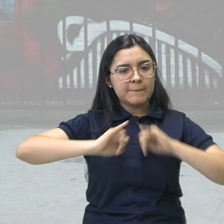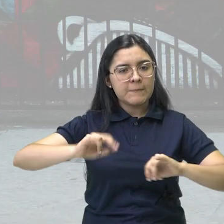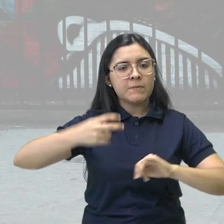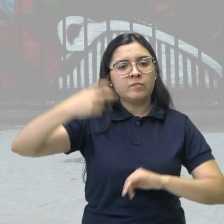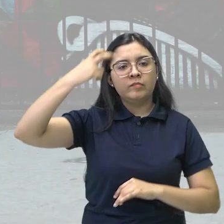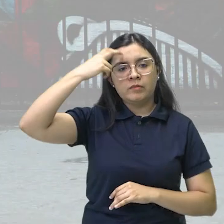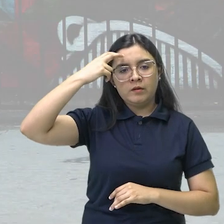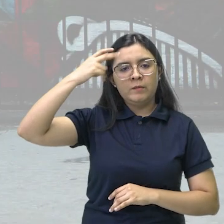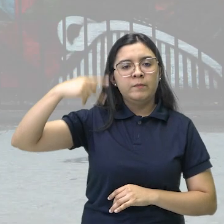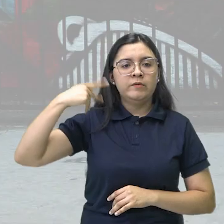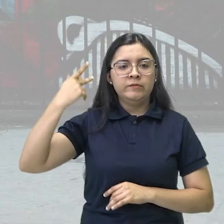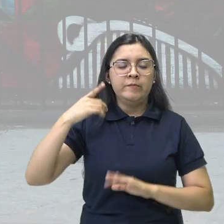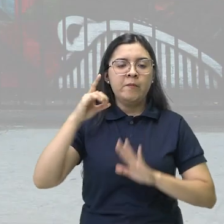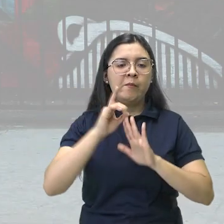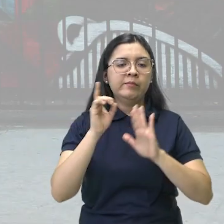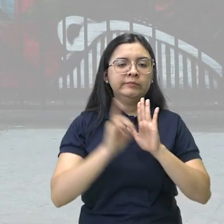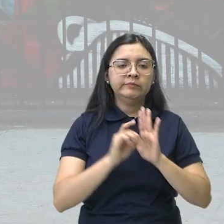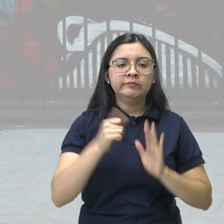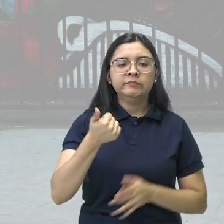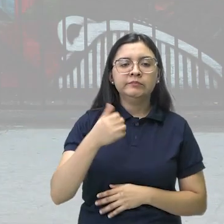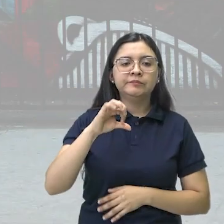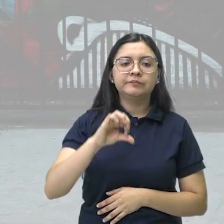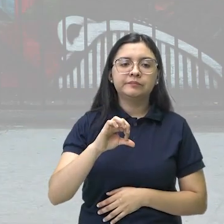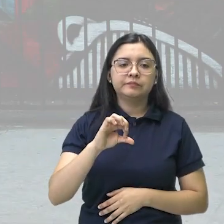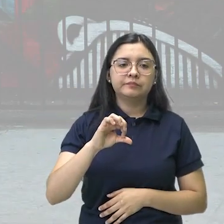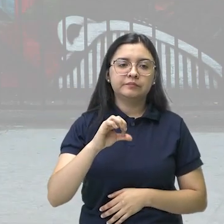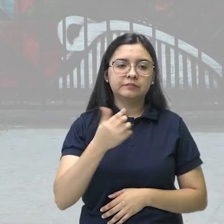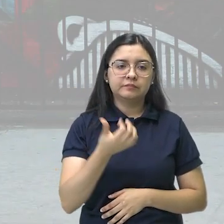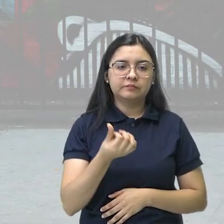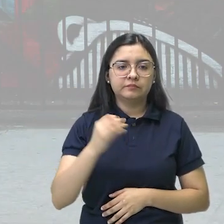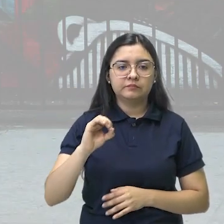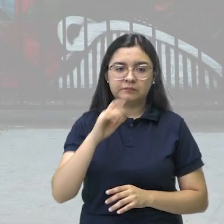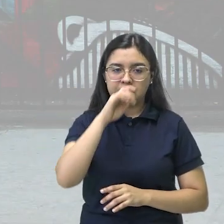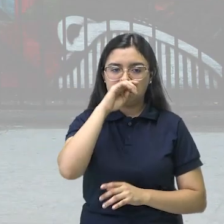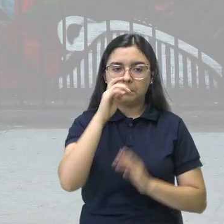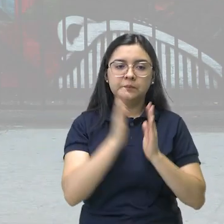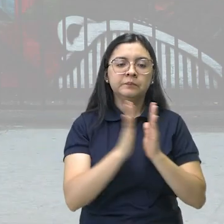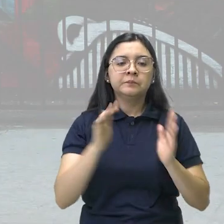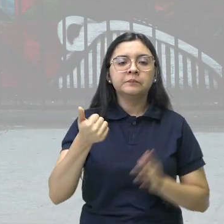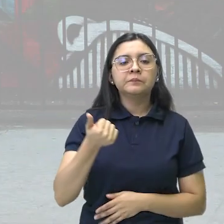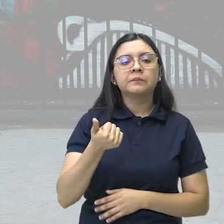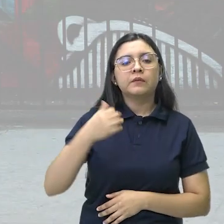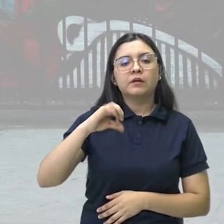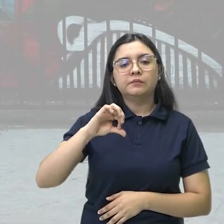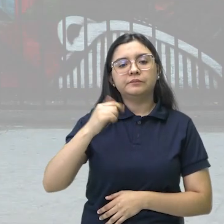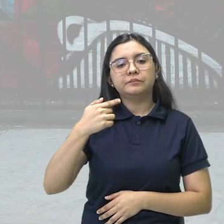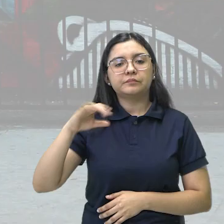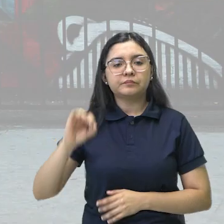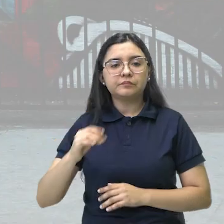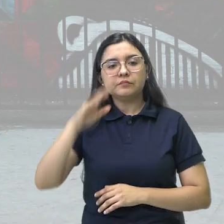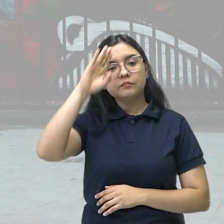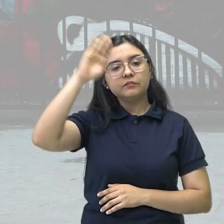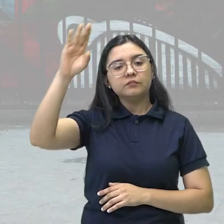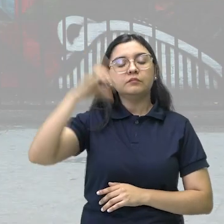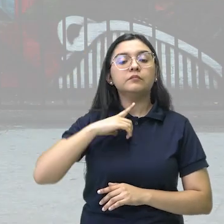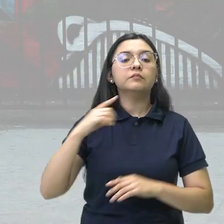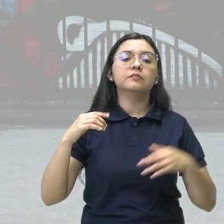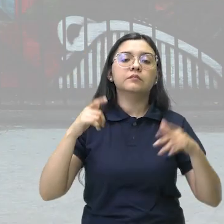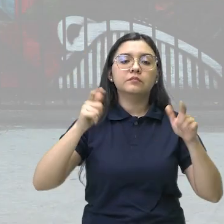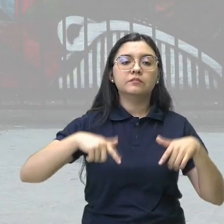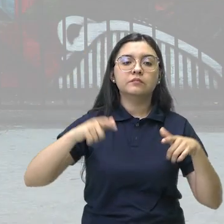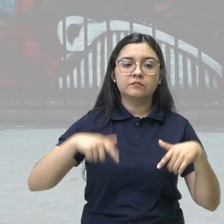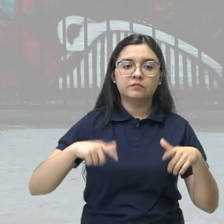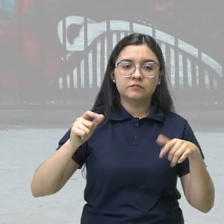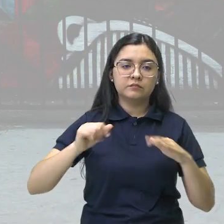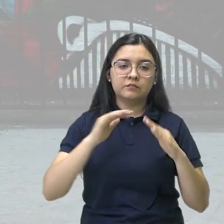manifestação cultural e política nas décadas de 1960 e 1970, especialmente nos bairros